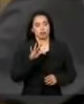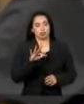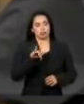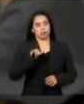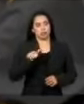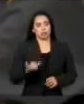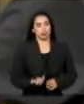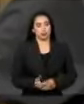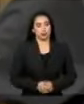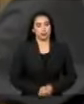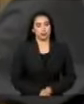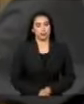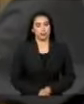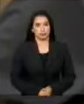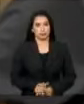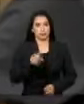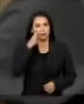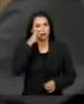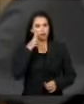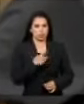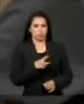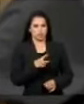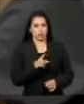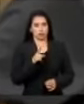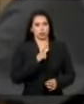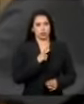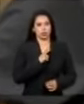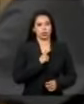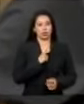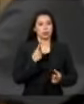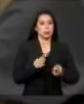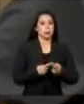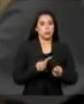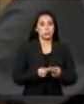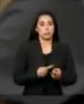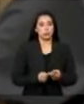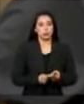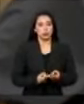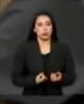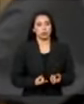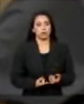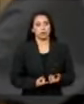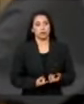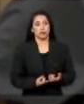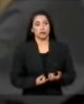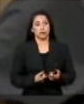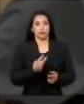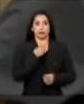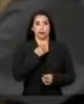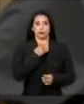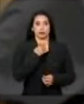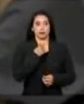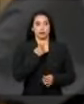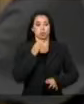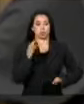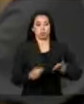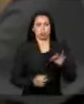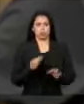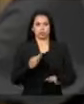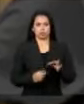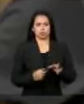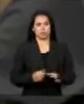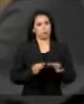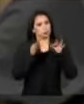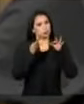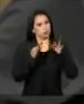Então, vejam, Vossas Excelências, que há razões de sobra para que não se possa implementar um julgamento justo no Brasil e